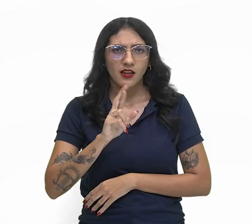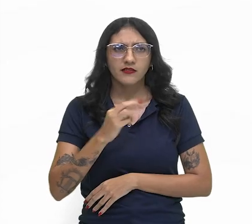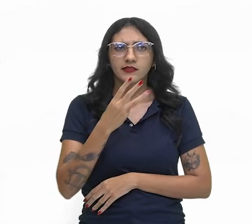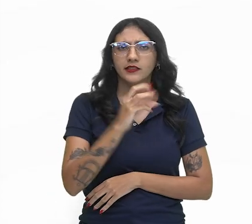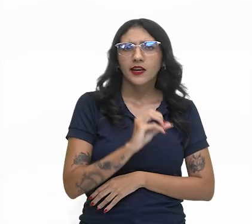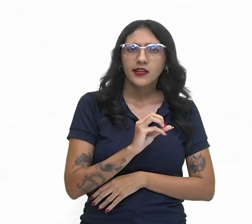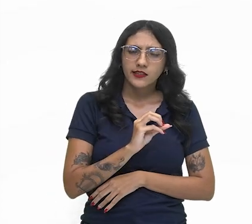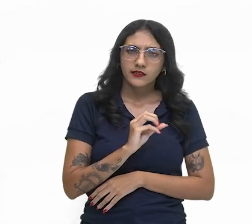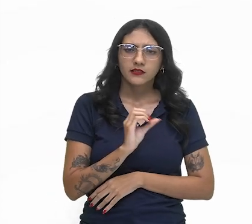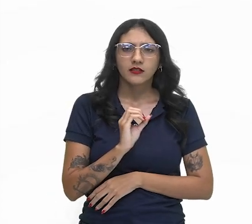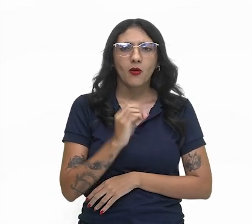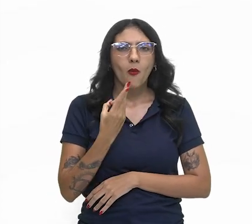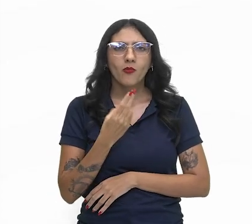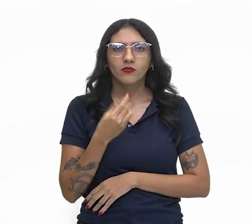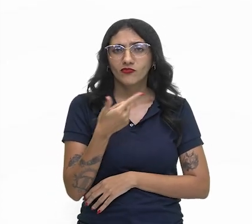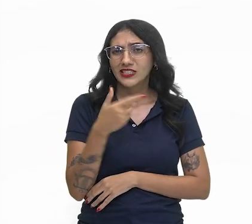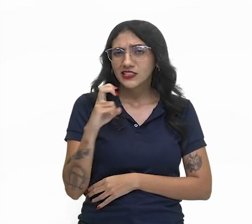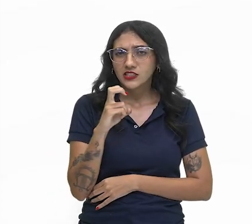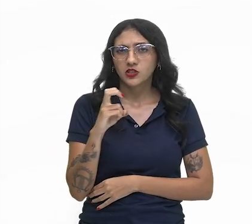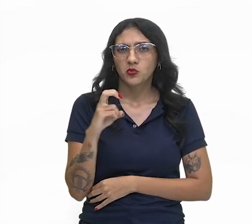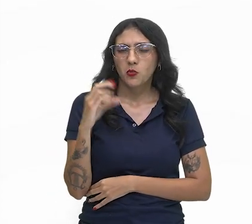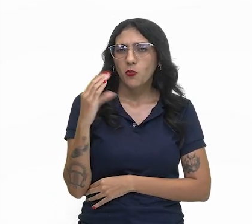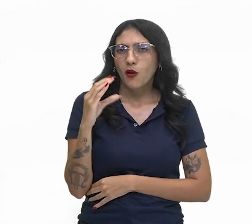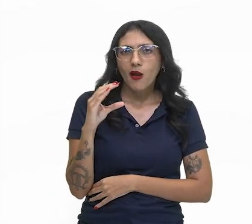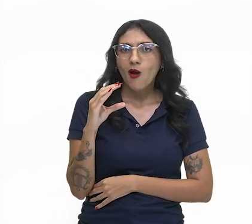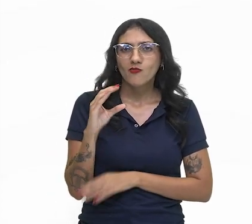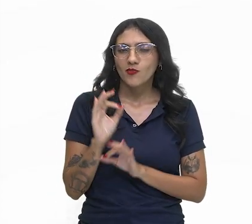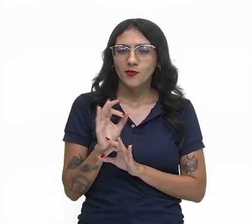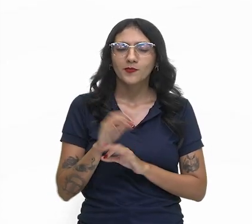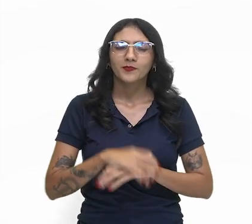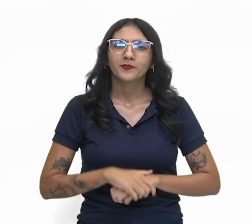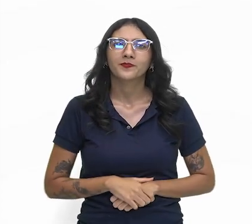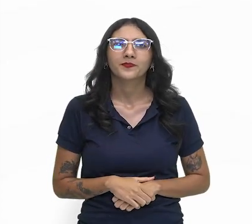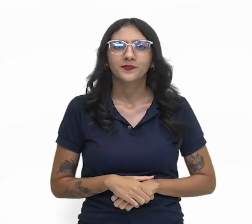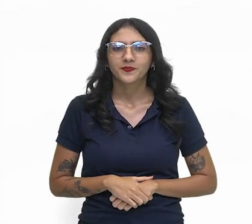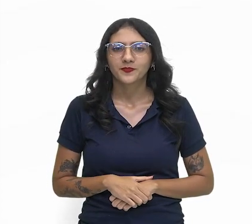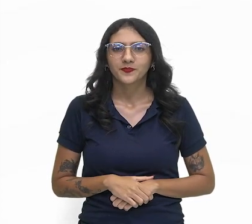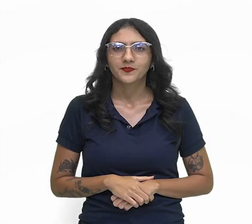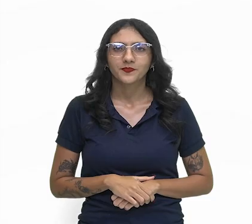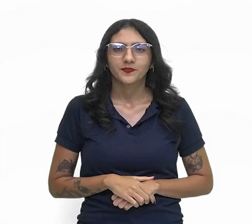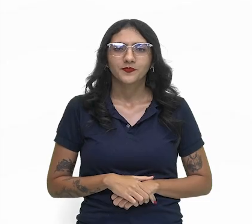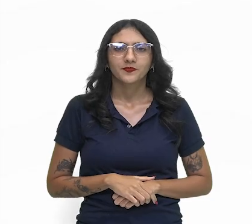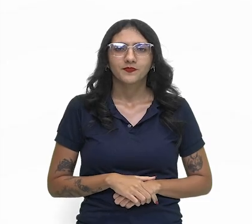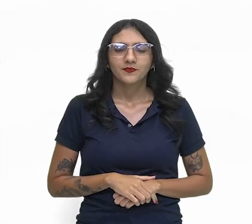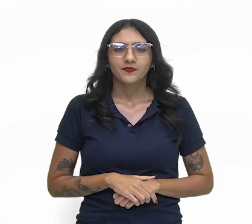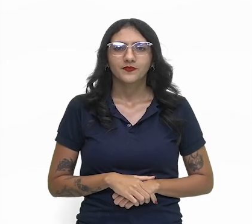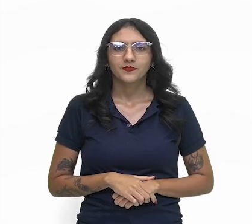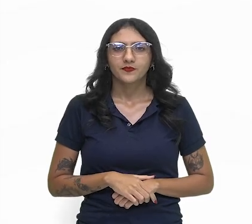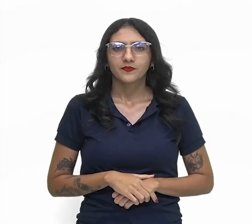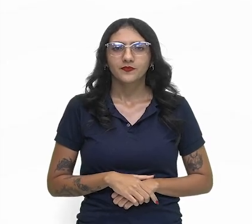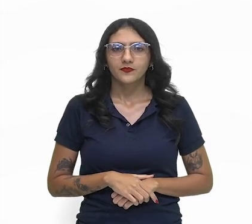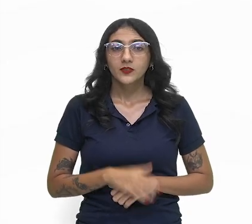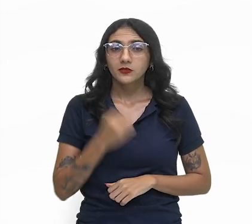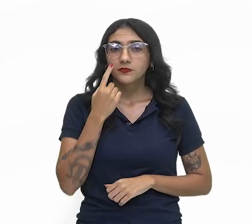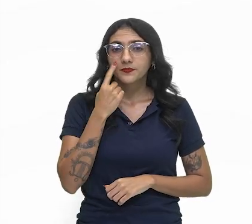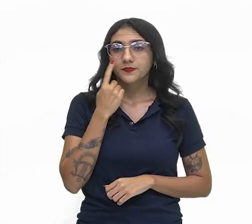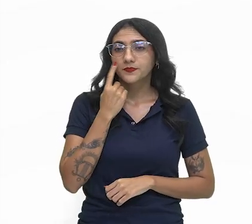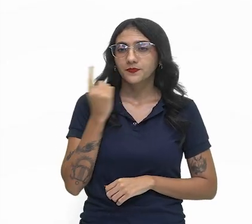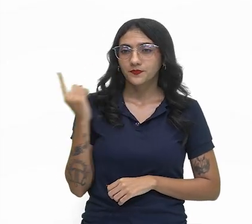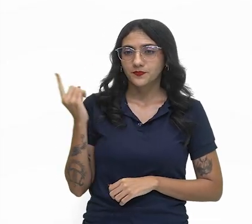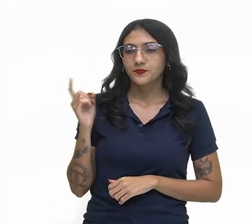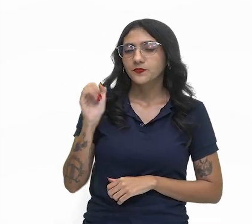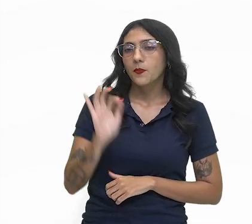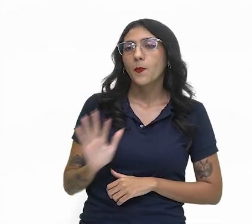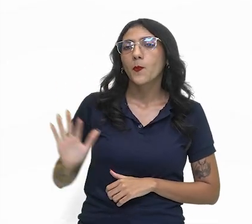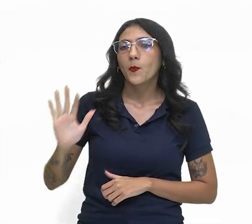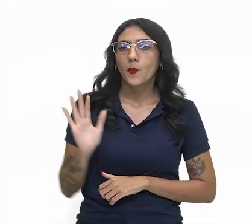30 graus, 25 graus e assim por diante. Então, olha só aqui, essa figura, ela